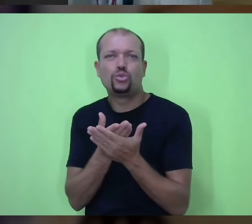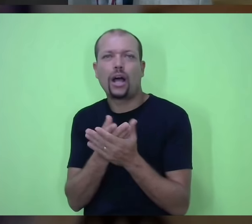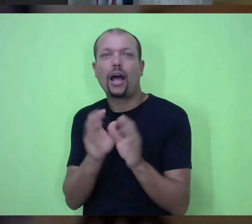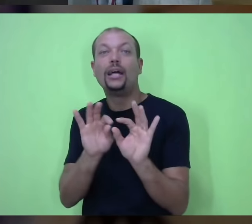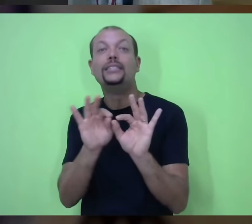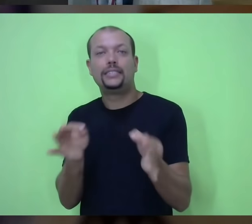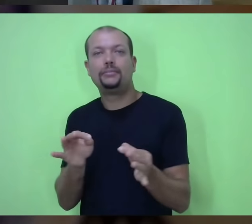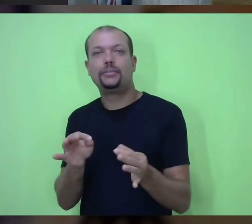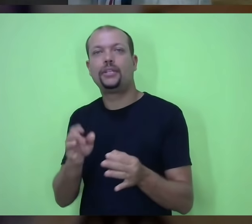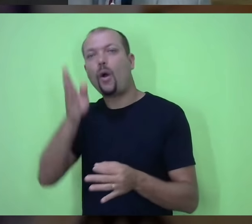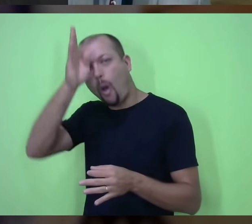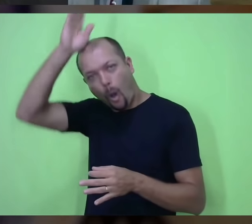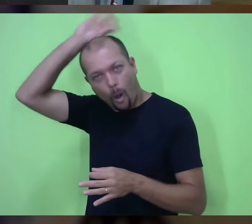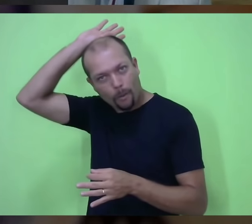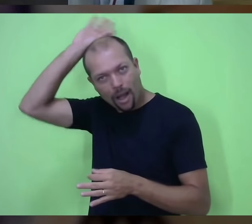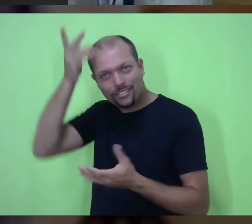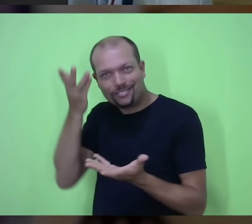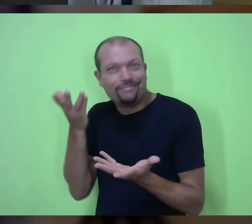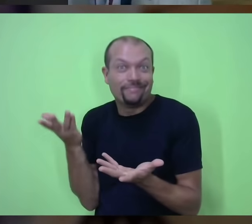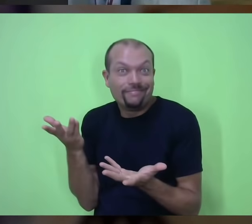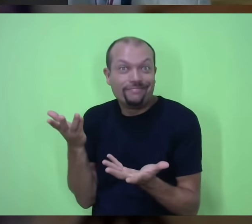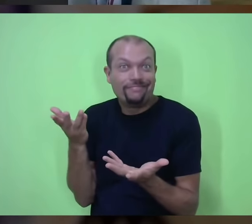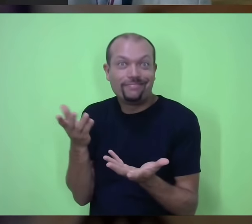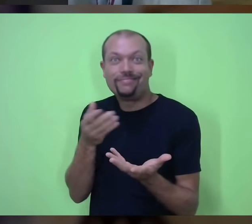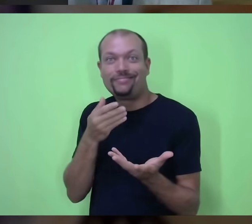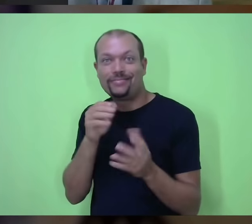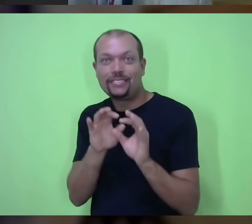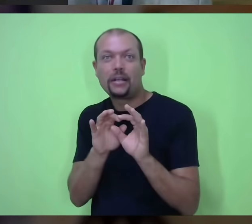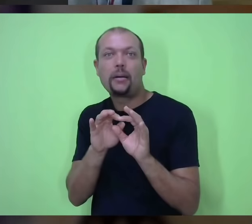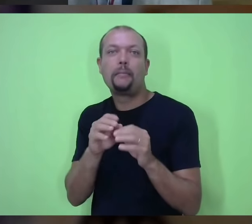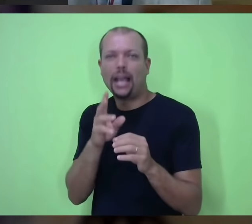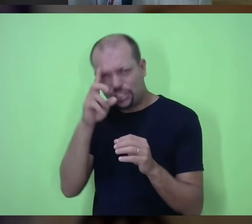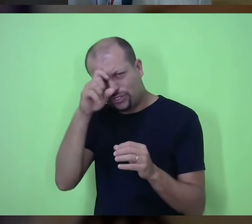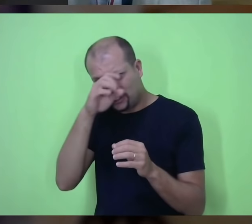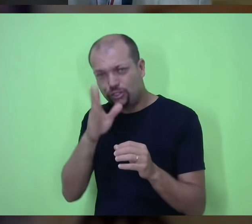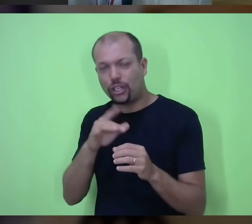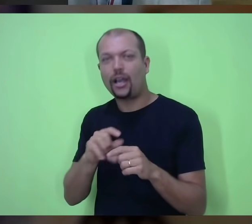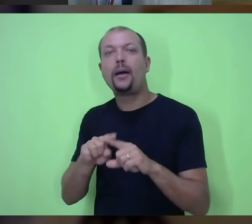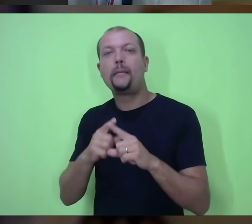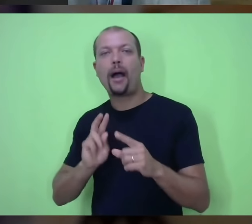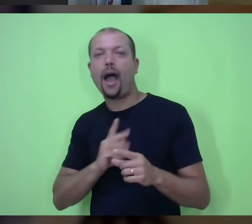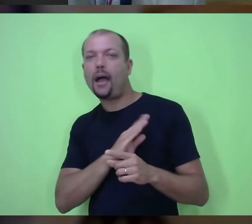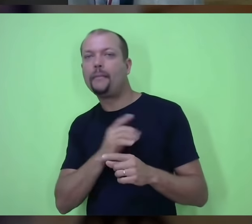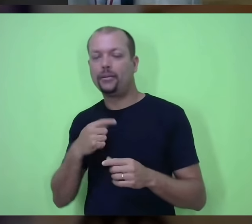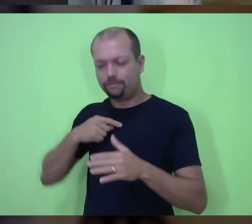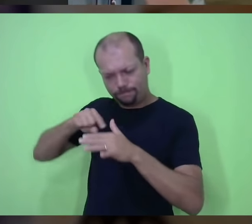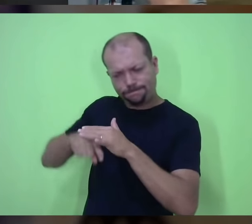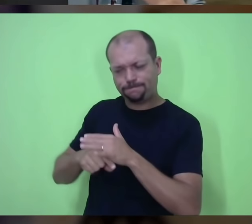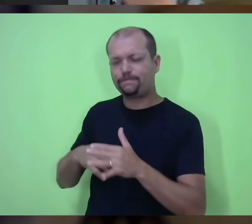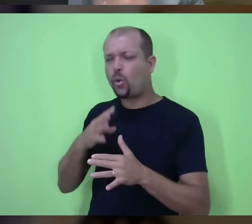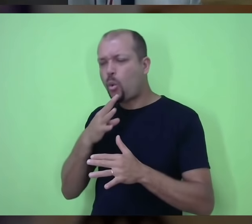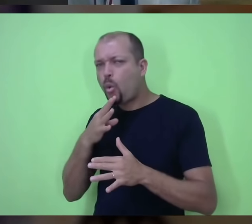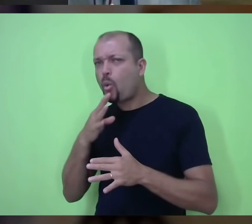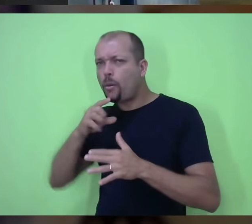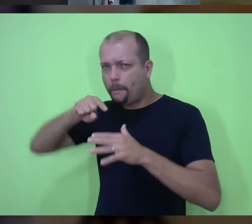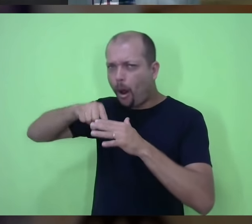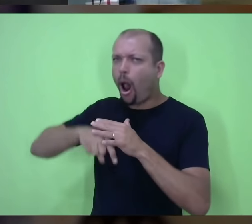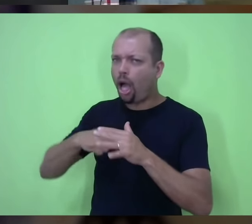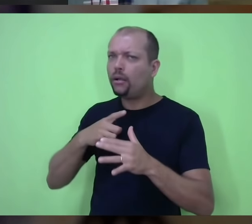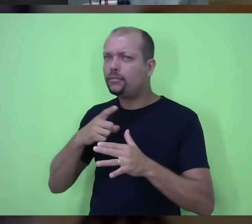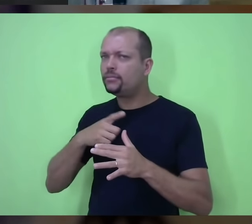estudar Romanos, que já é um pouco difícil, né? Hebreus é muito mais complexo. Então, assim, você teria que ter um cara, vamos dizer assim, com